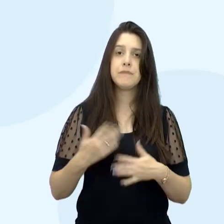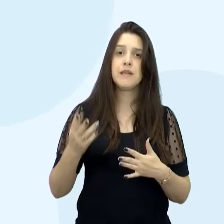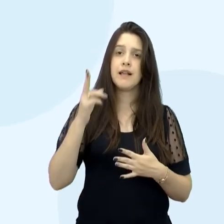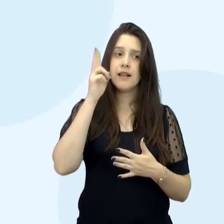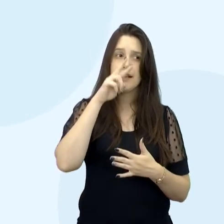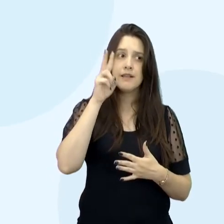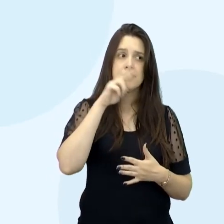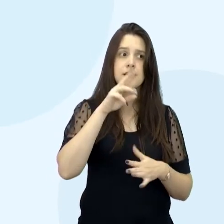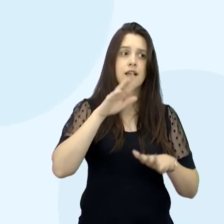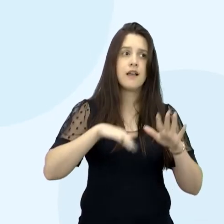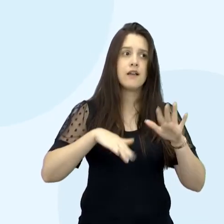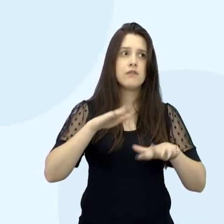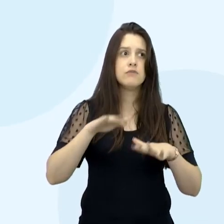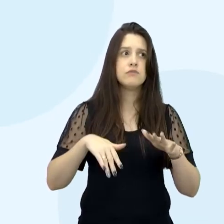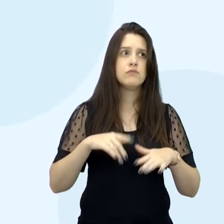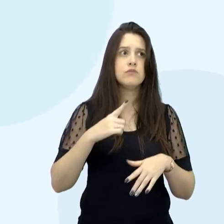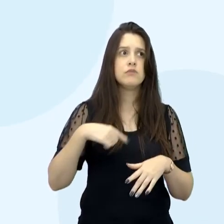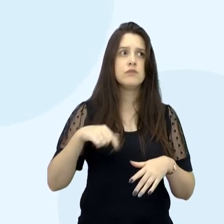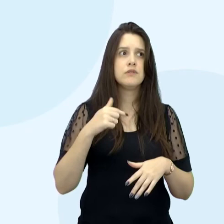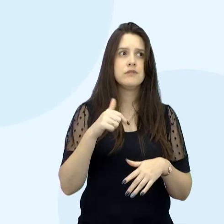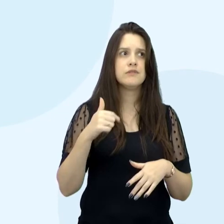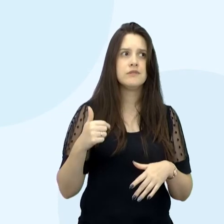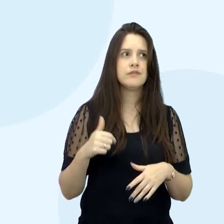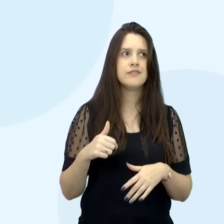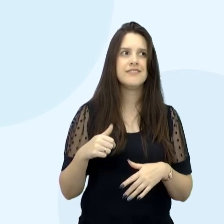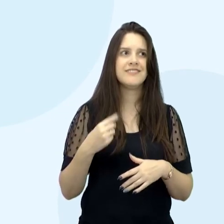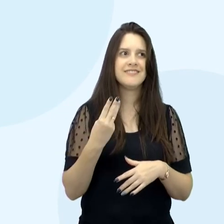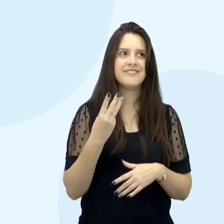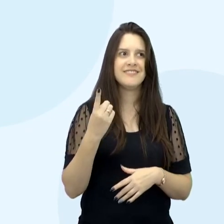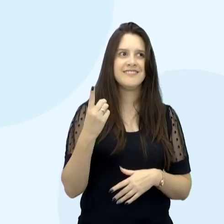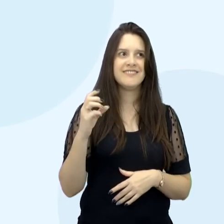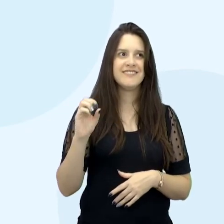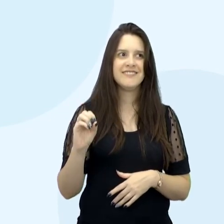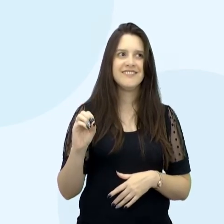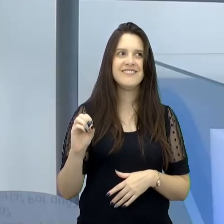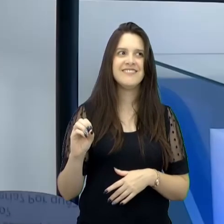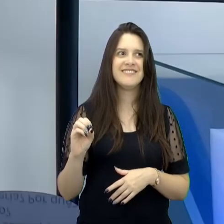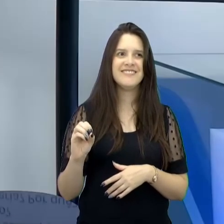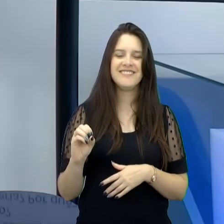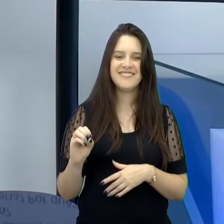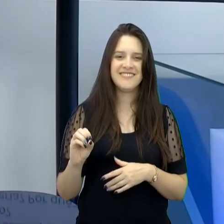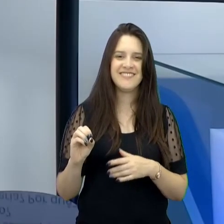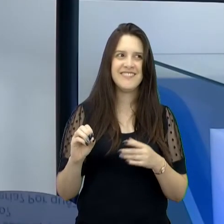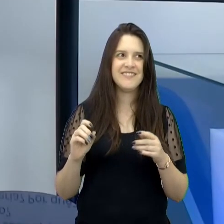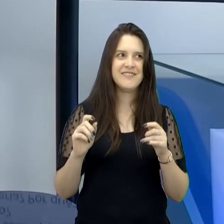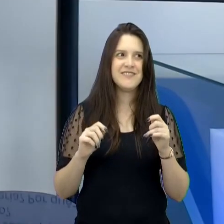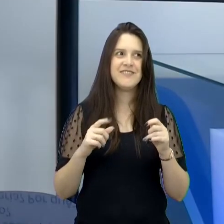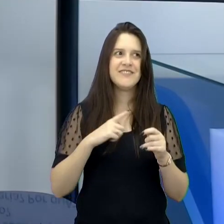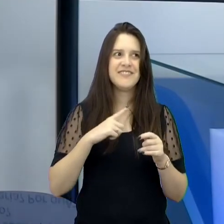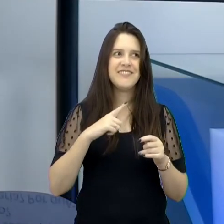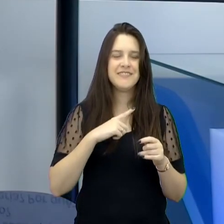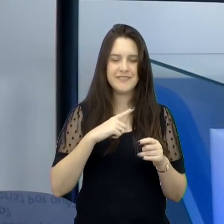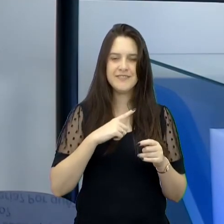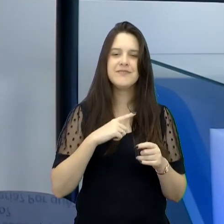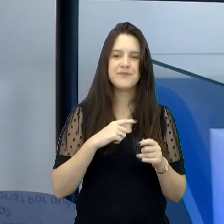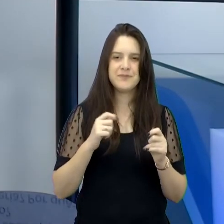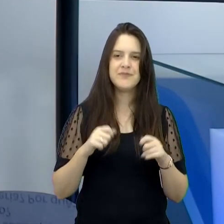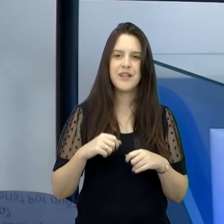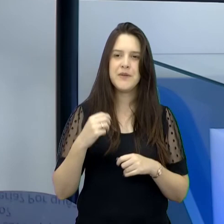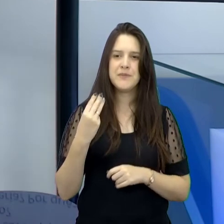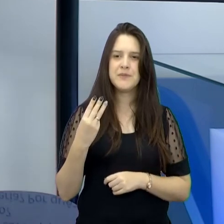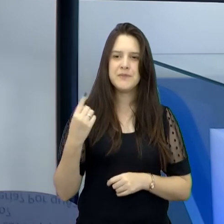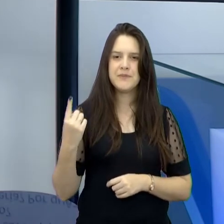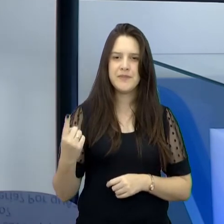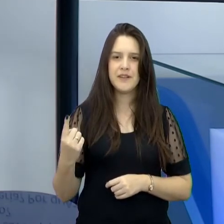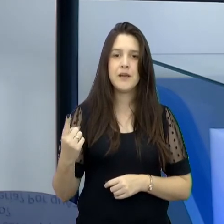Lembrando que às vezes eu não tenho 310 aí todo mês para disponibilizar, mas eu tenho 131.